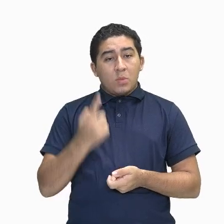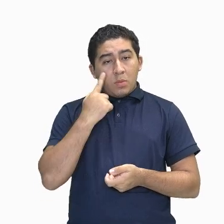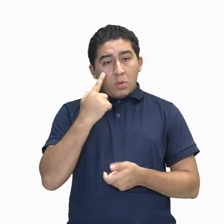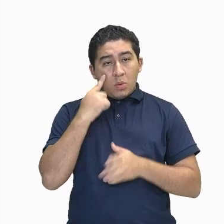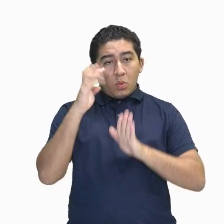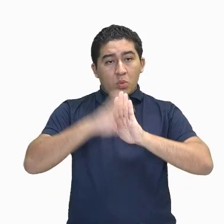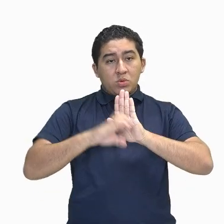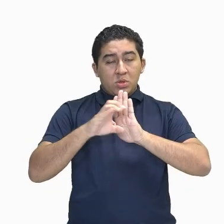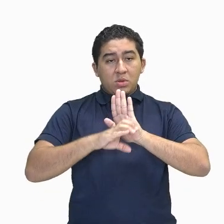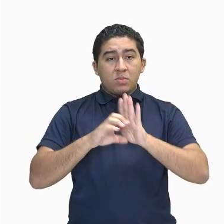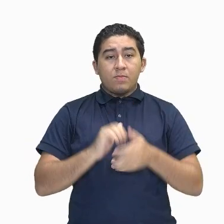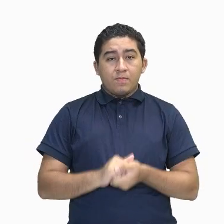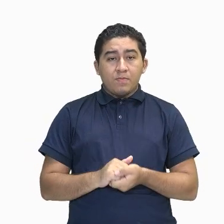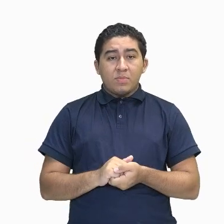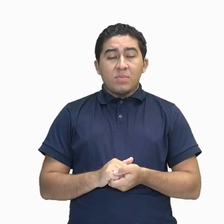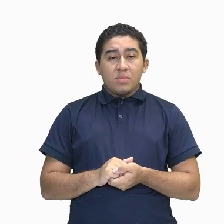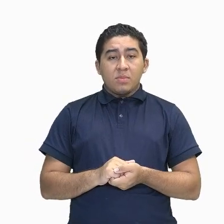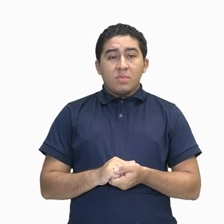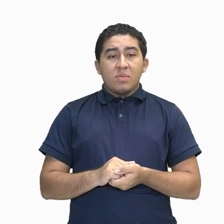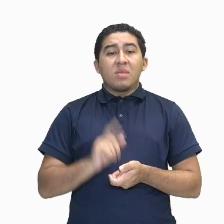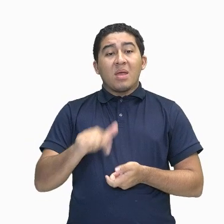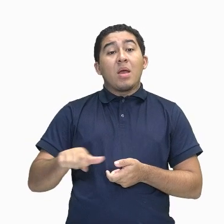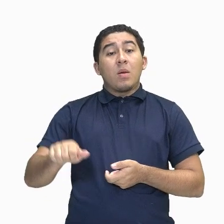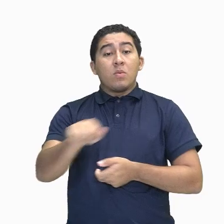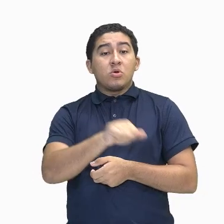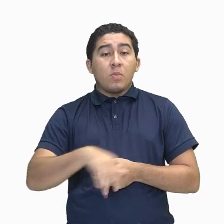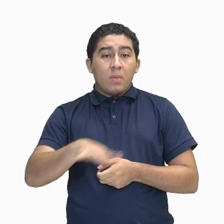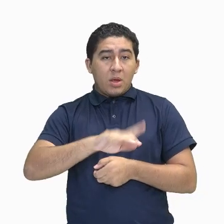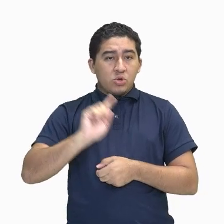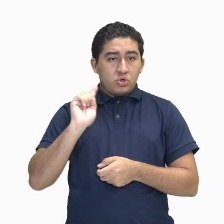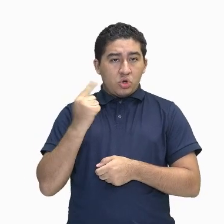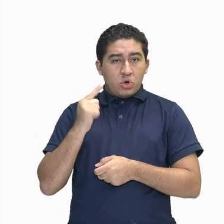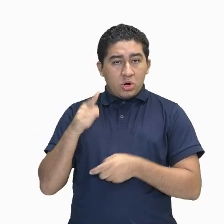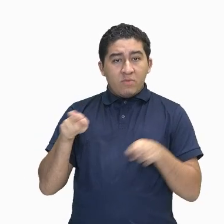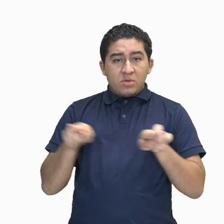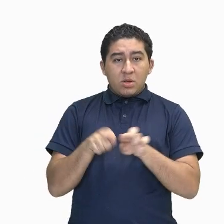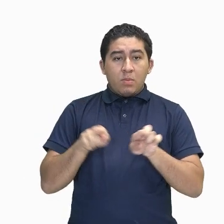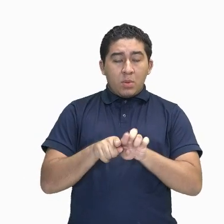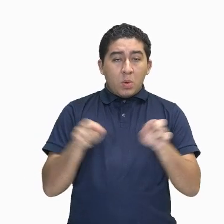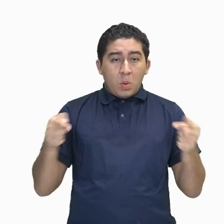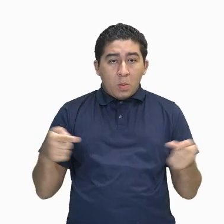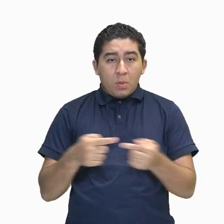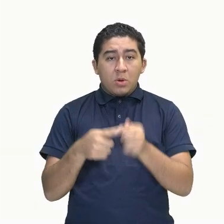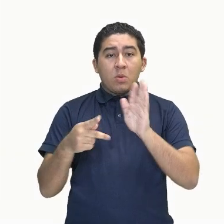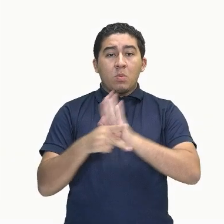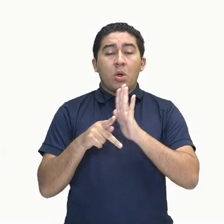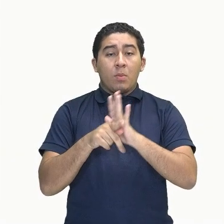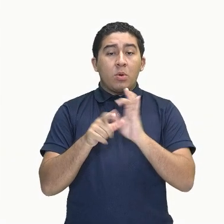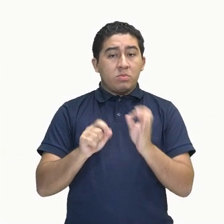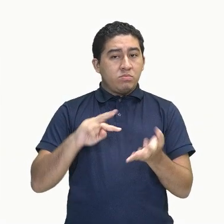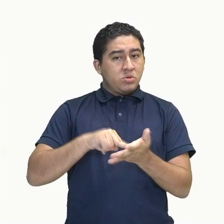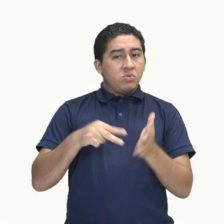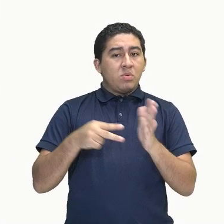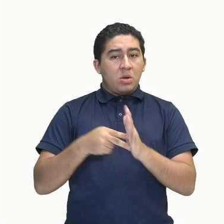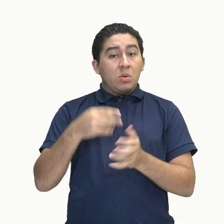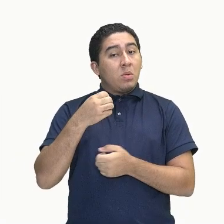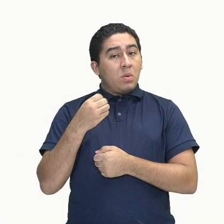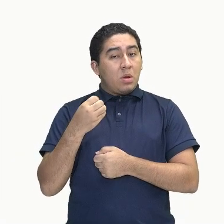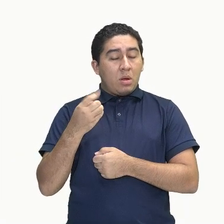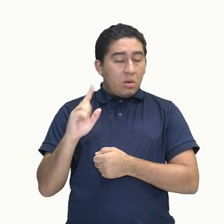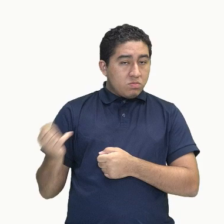uma parte ou porção do espaço geográfico que assume grande significado, né? Então, quando a gente tem